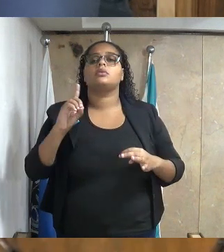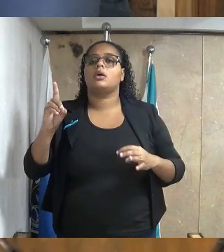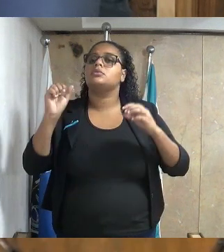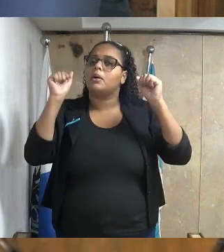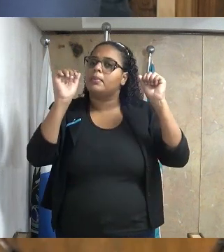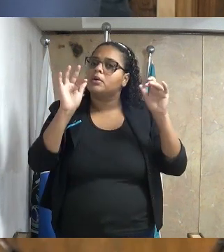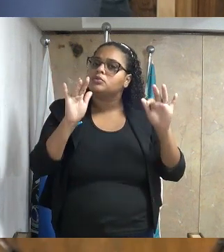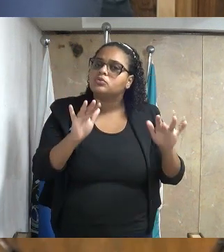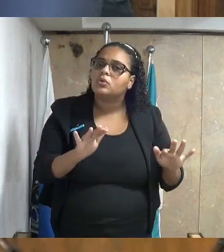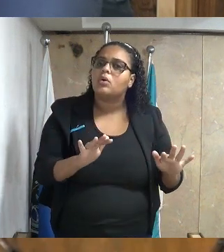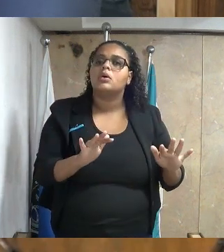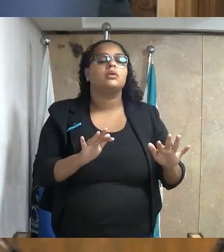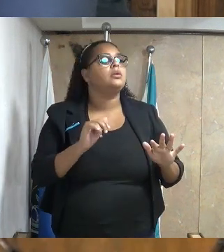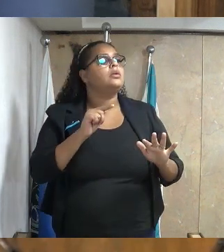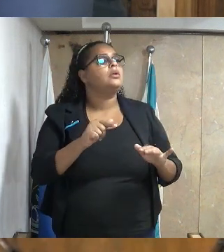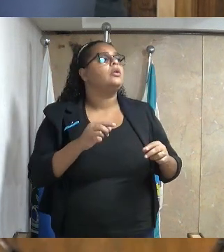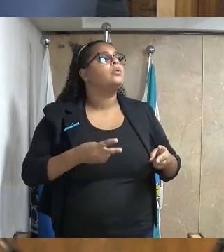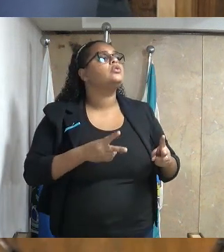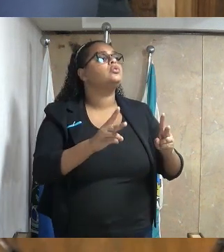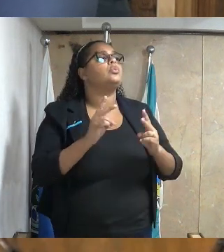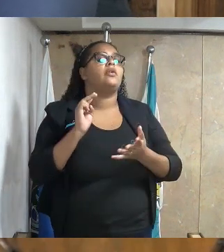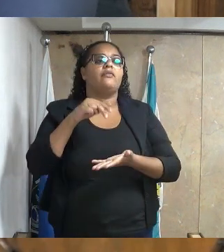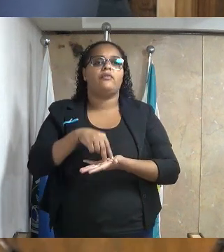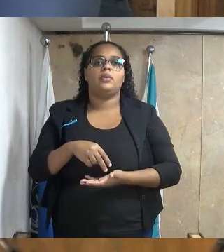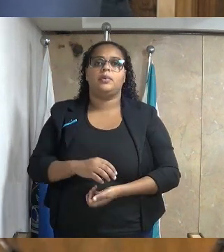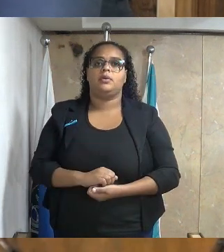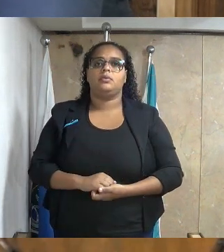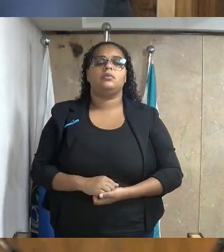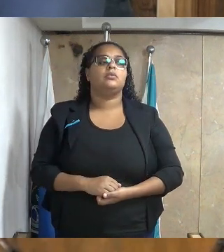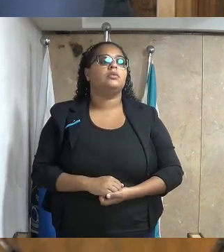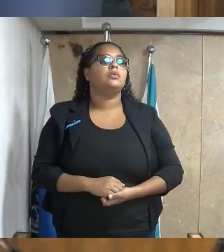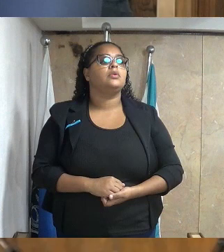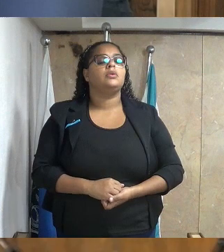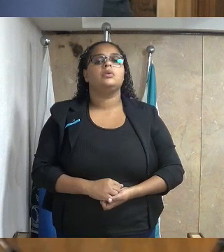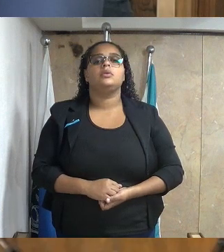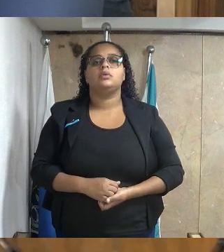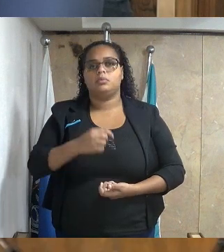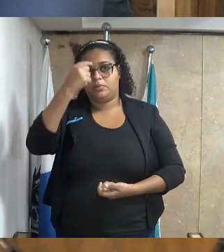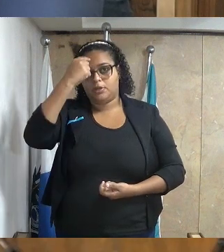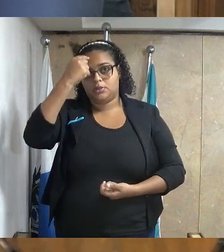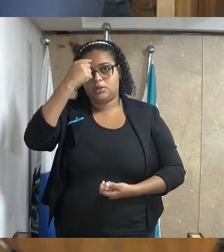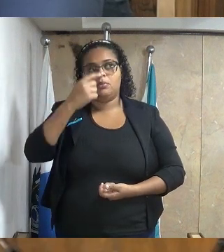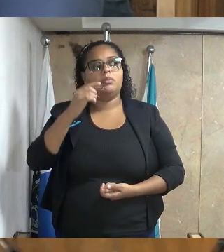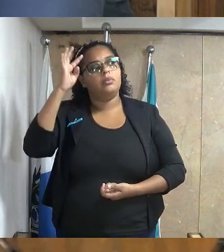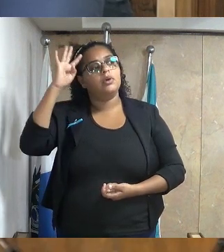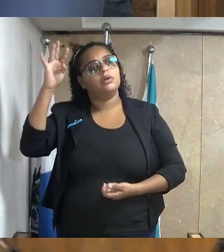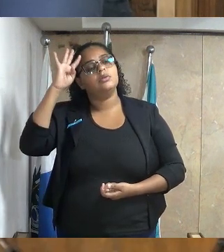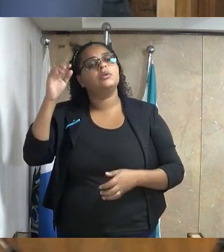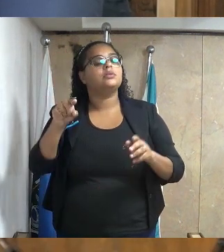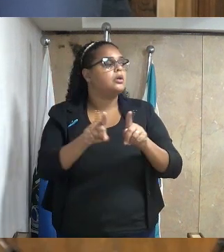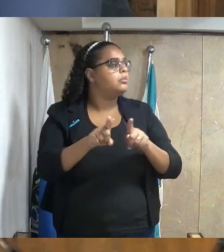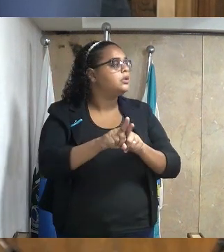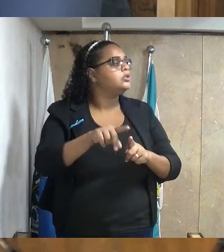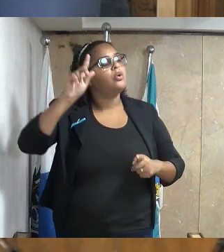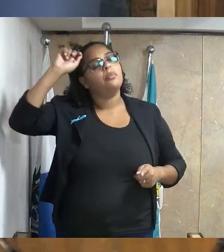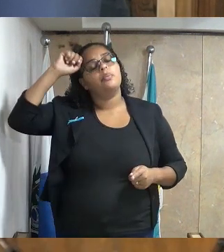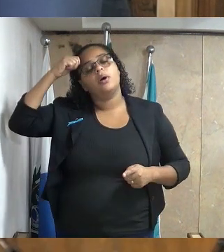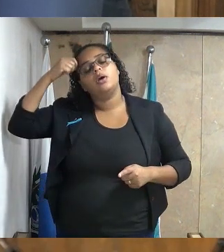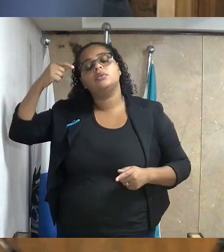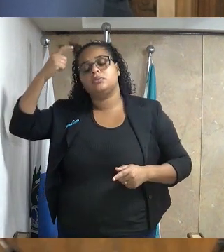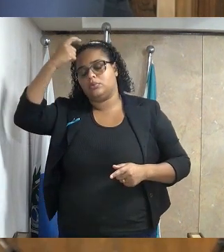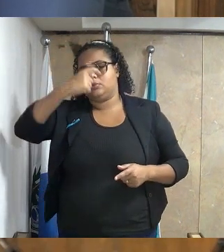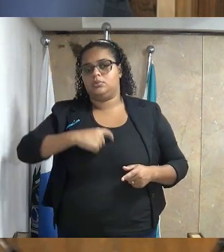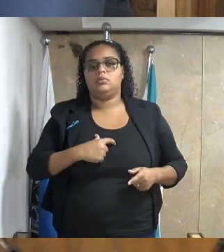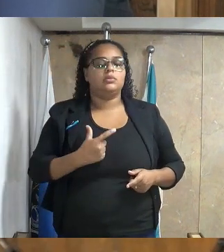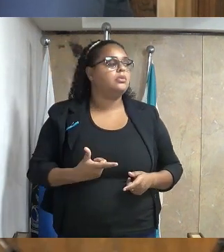abençoe, abençoe sua trajetória e continue firme nessa sua linha de raciocínio. Eu que sou preto também, não